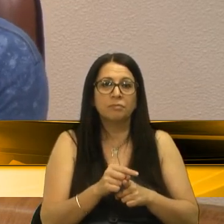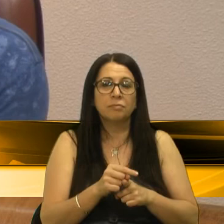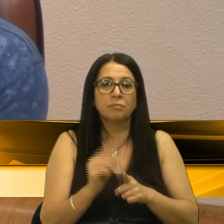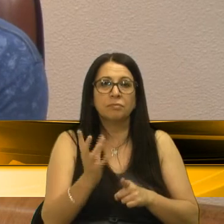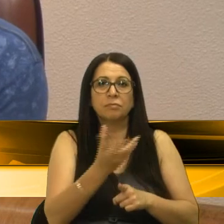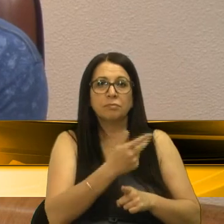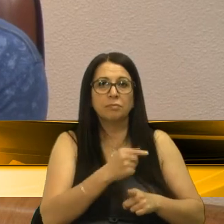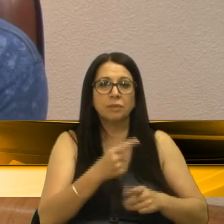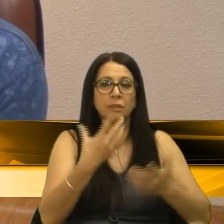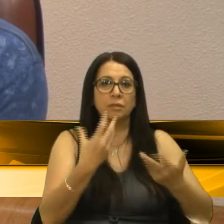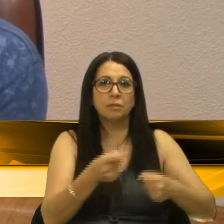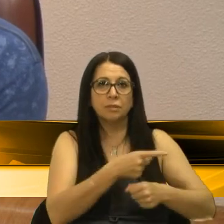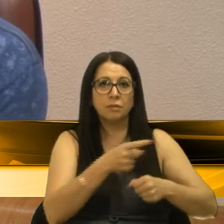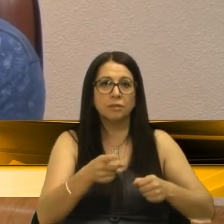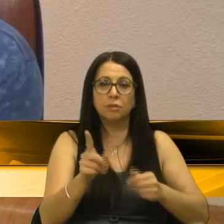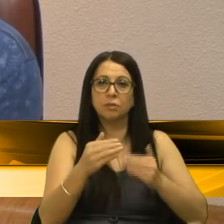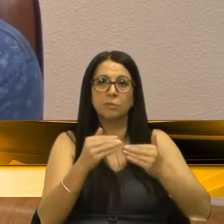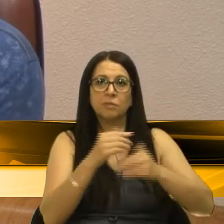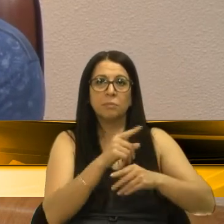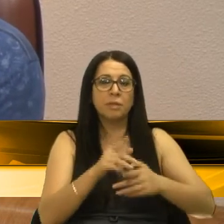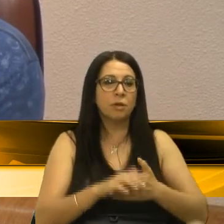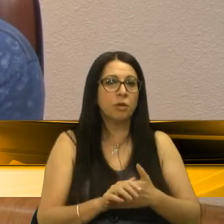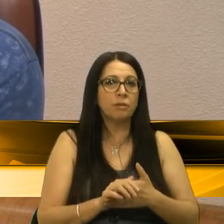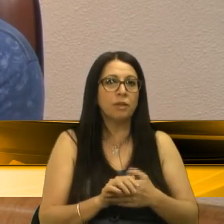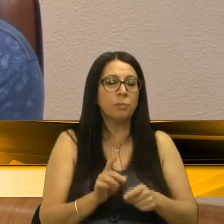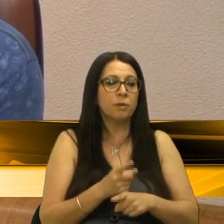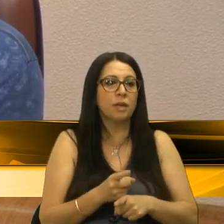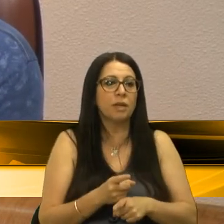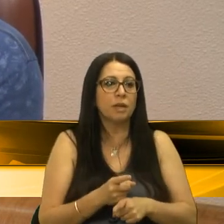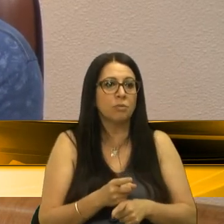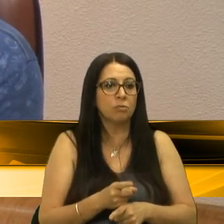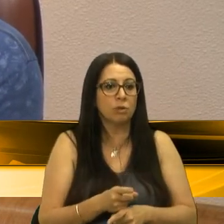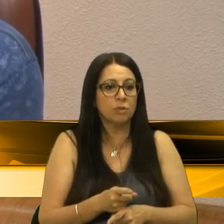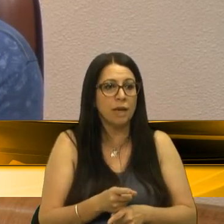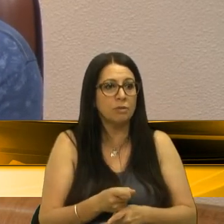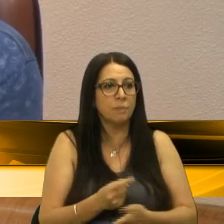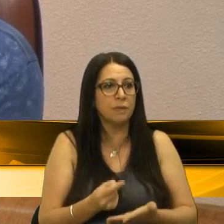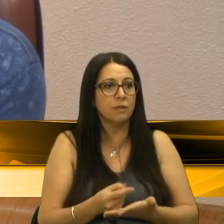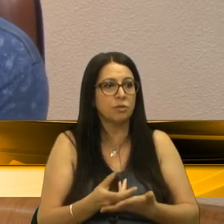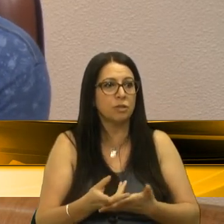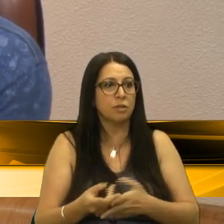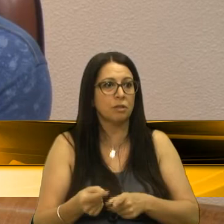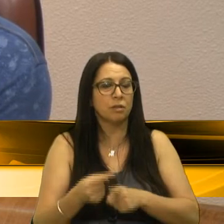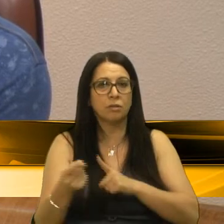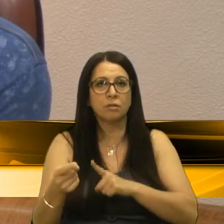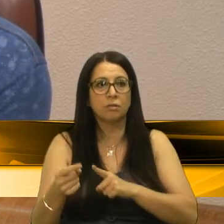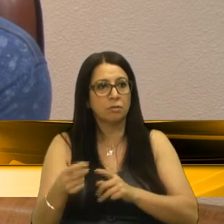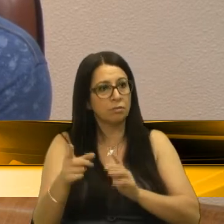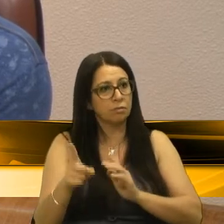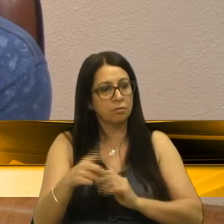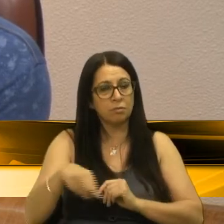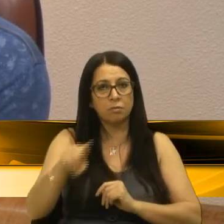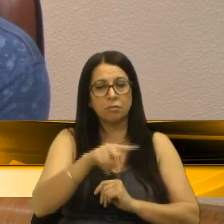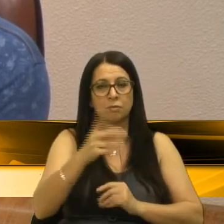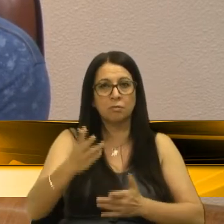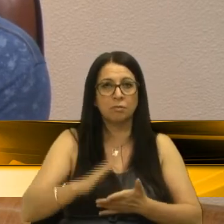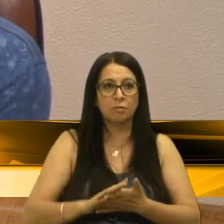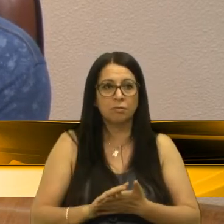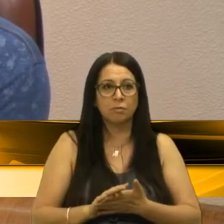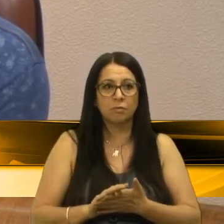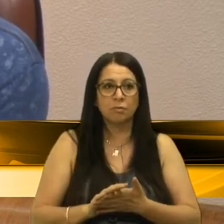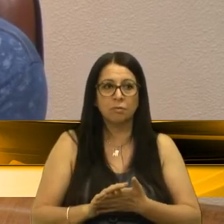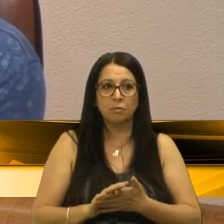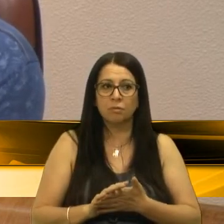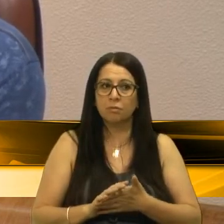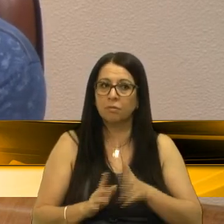permitido ou não conforme nos termos da referida lei, poderá ser tolerado desde que 1. A edificação possa ser considerada situação irregular